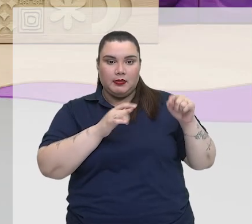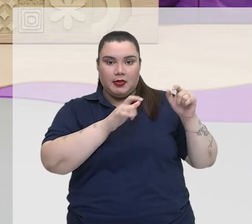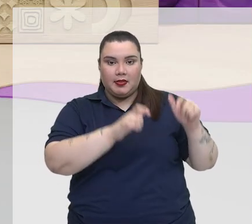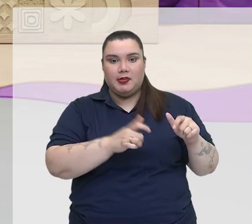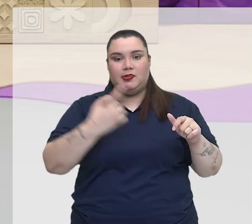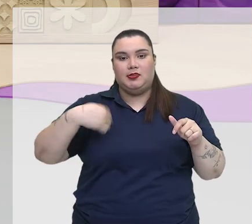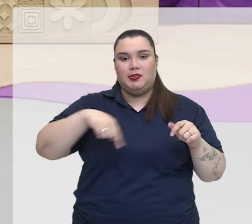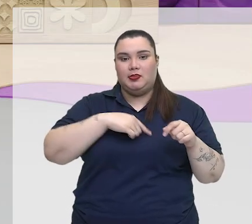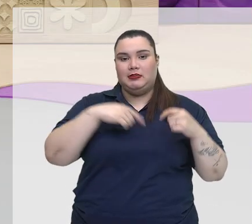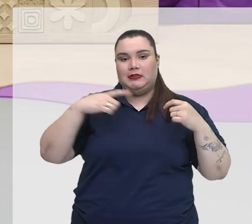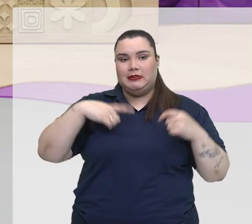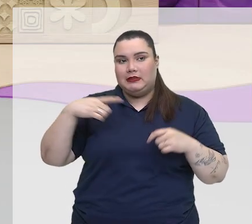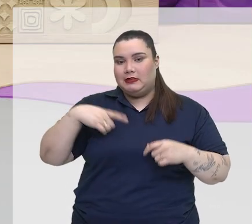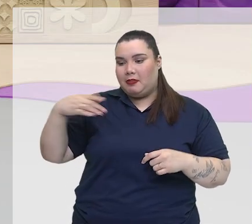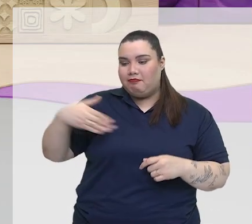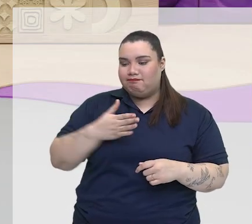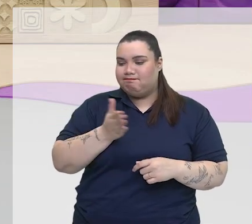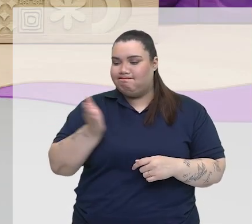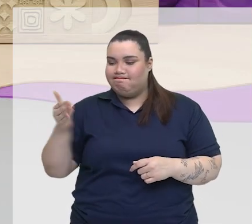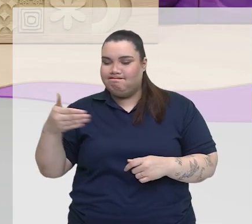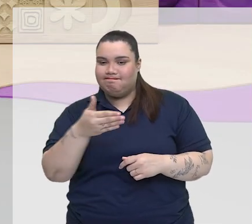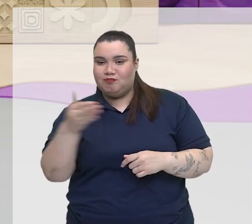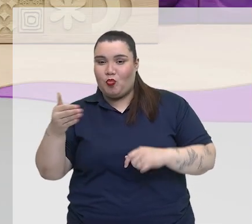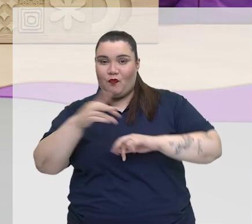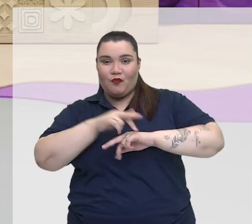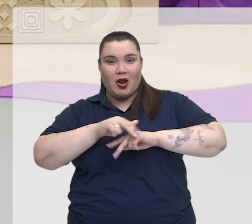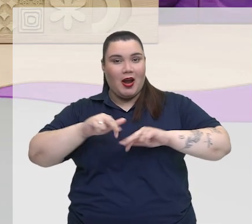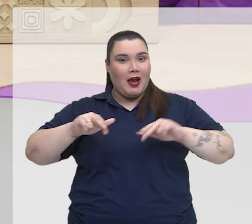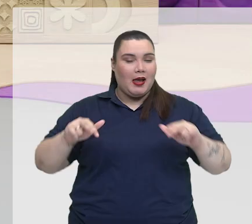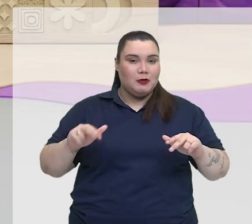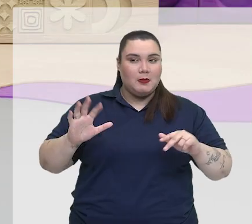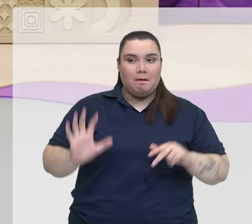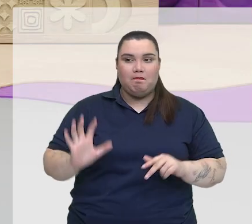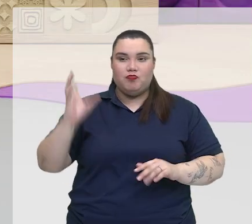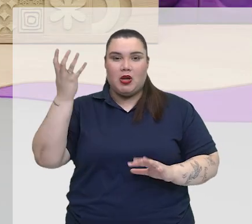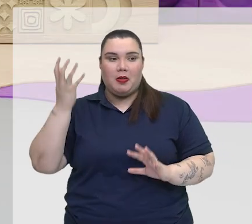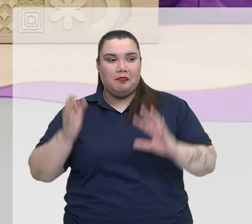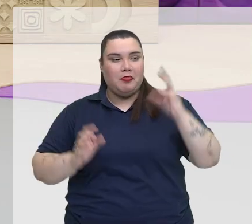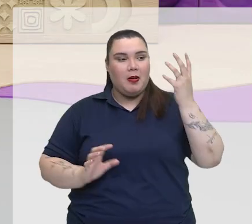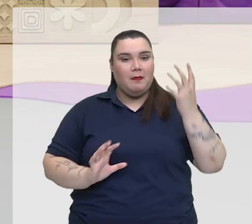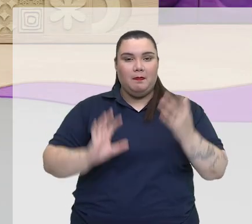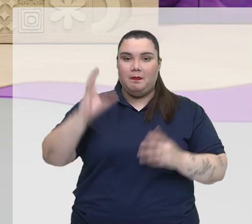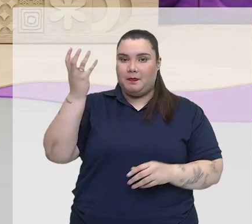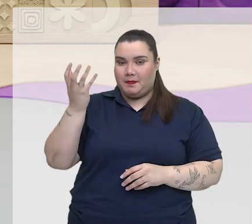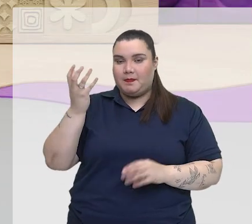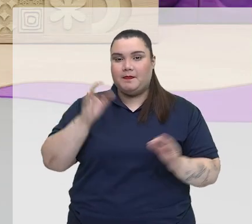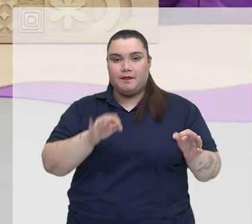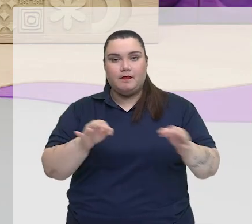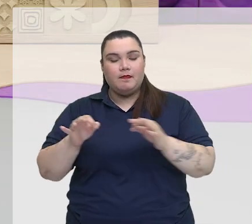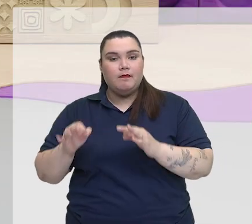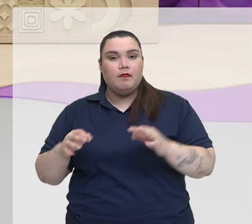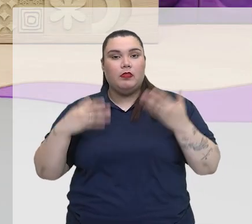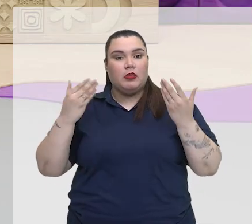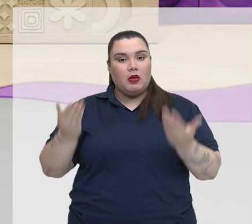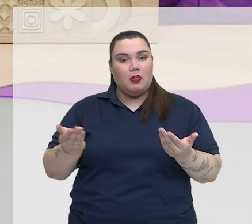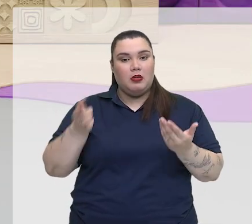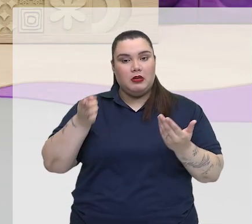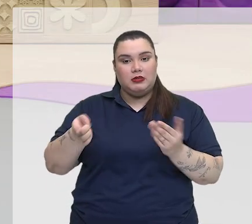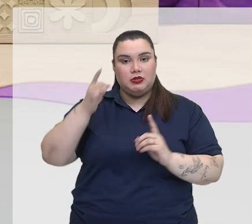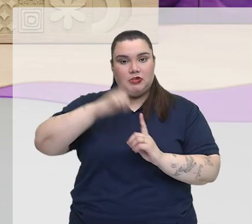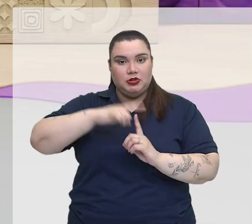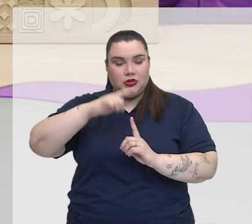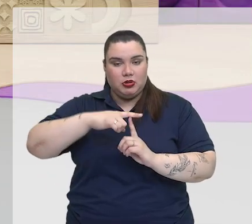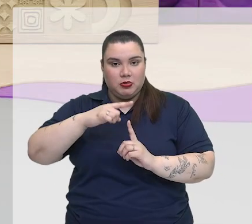nós temos que passar por uma série de situações. E dentro dessa série de situações,